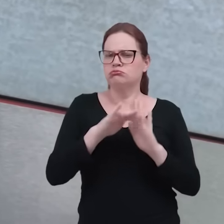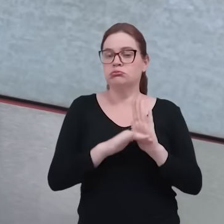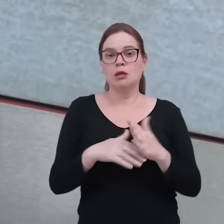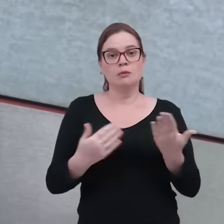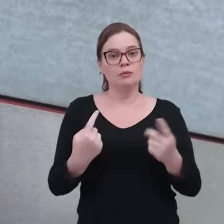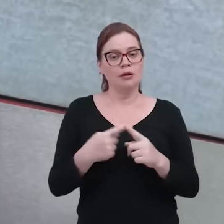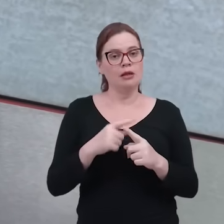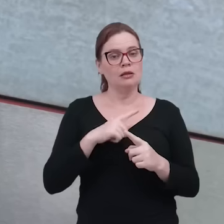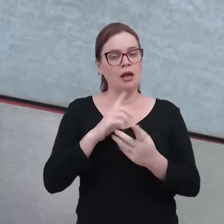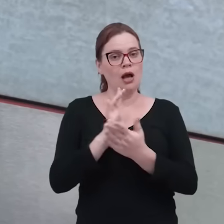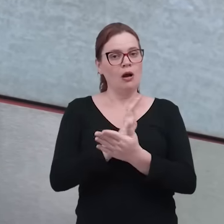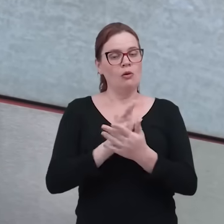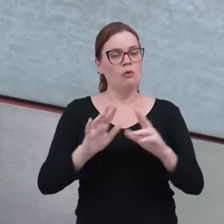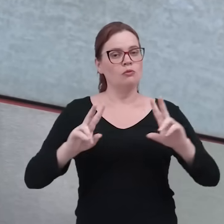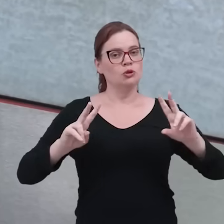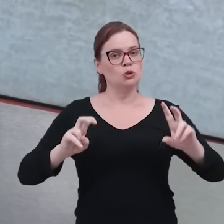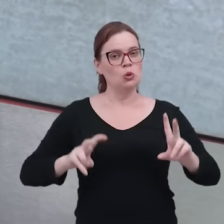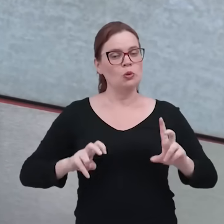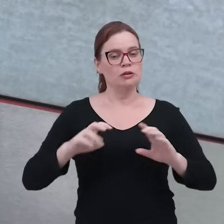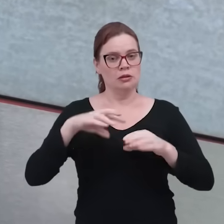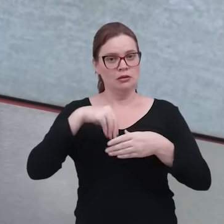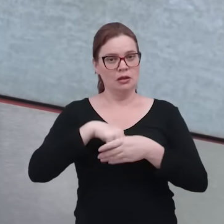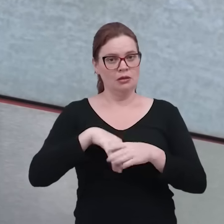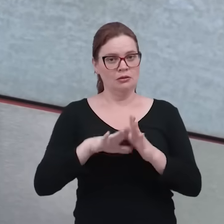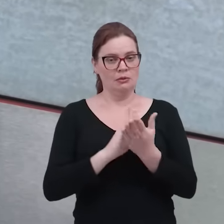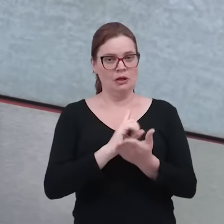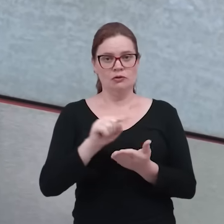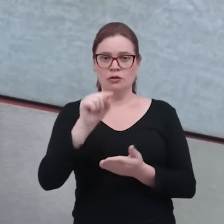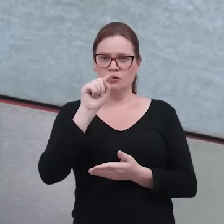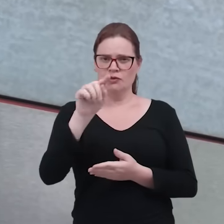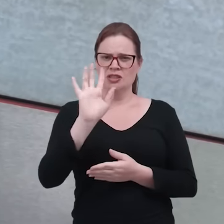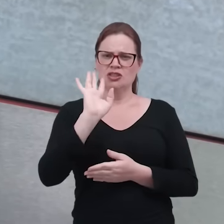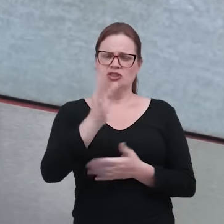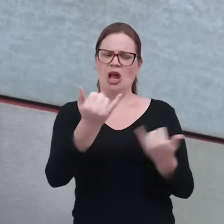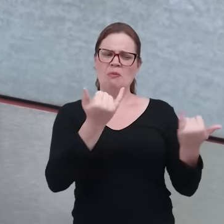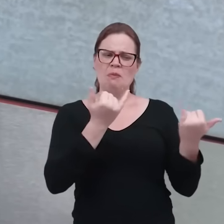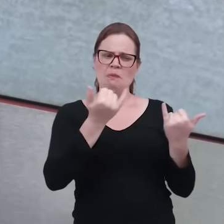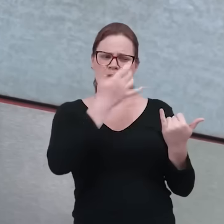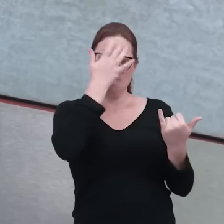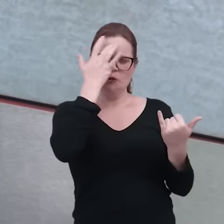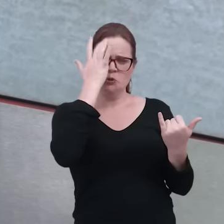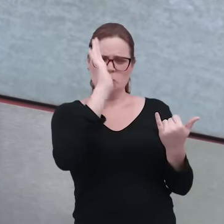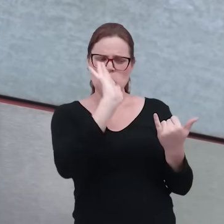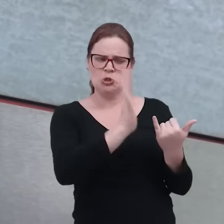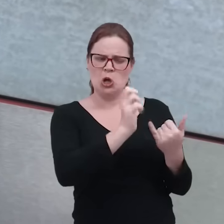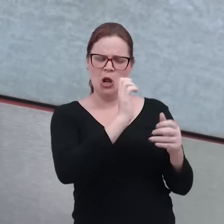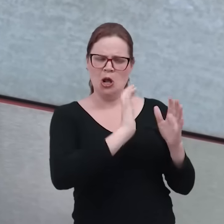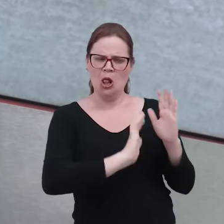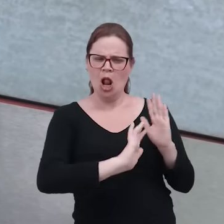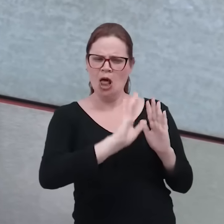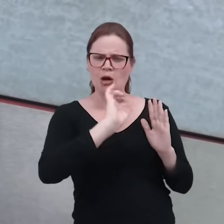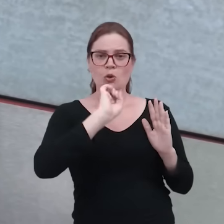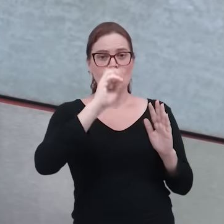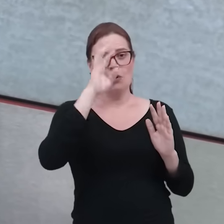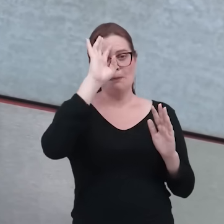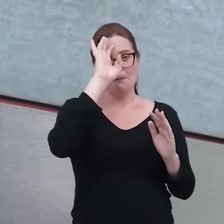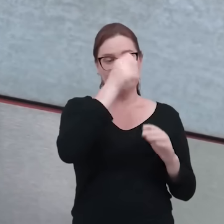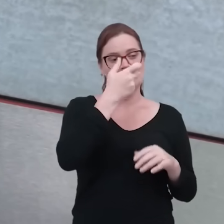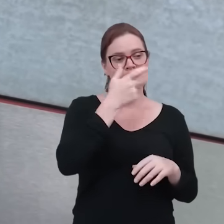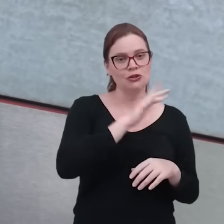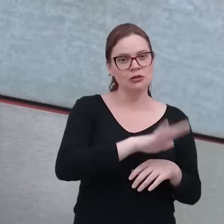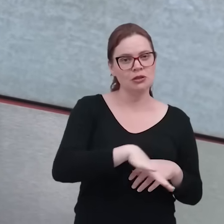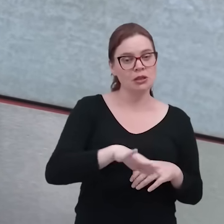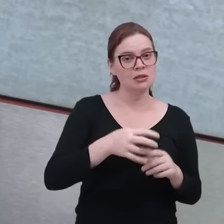respeito de coisas da Bíblia que muitas vezes até você, o senhor, a senhora já ouviram falar, alguém já te disse alguma coisa ou aprendeu